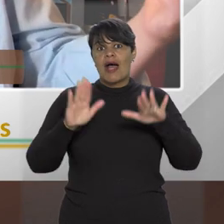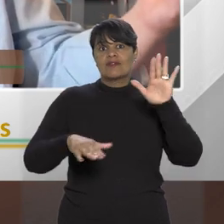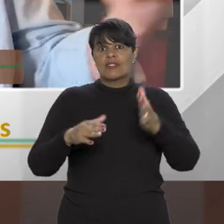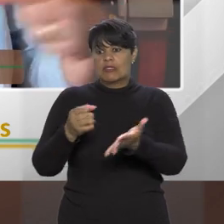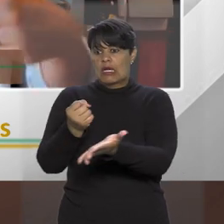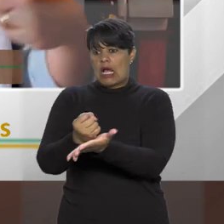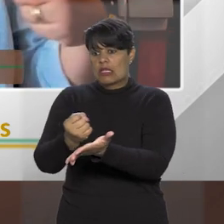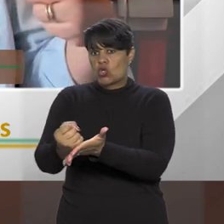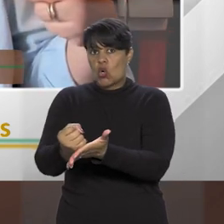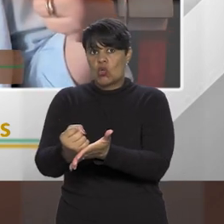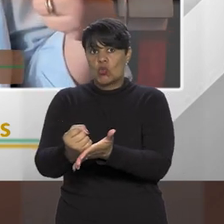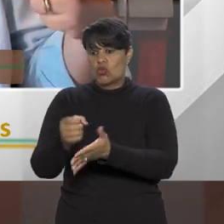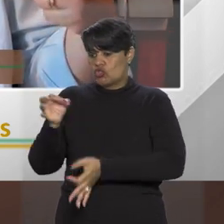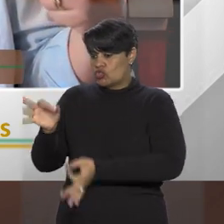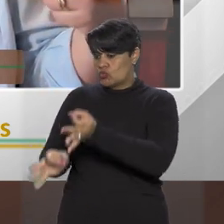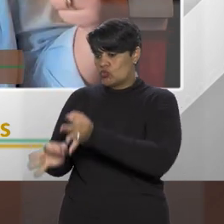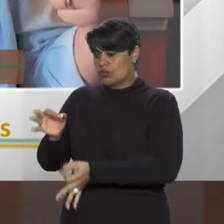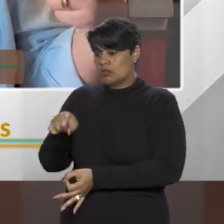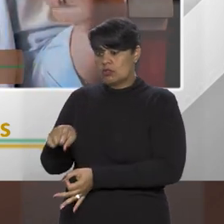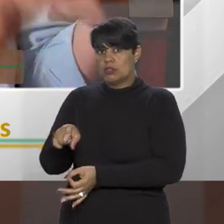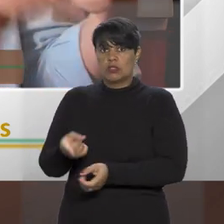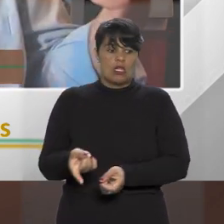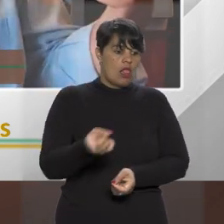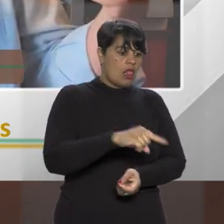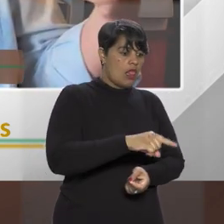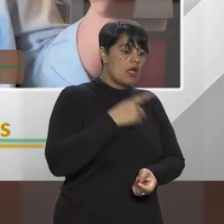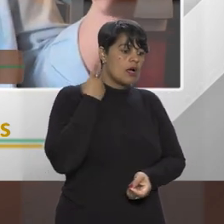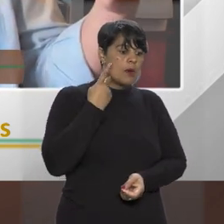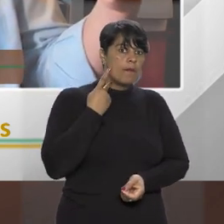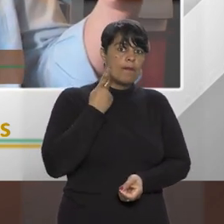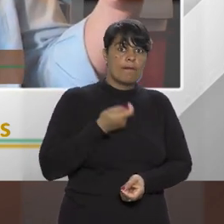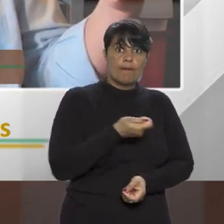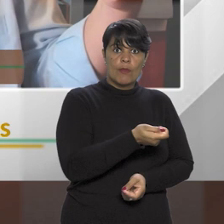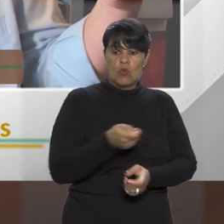fim de facilitar o protesto para evitar a execução fiscal,